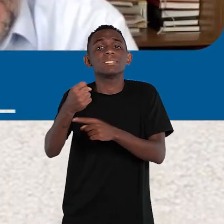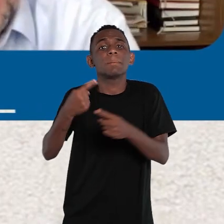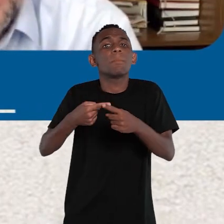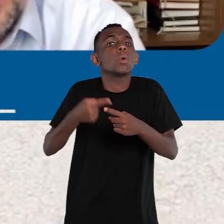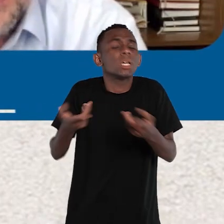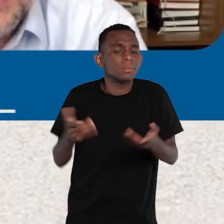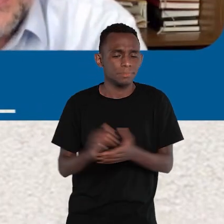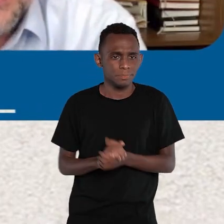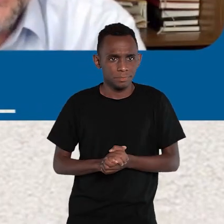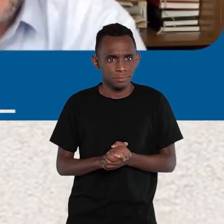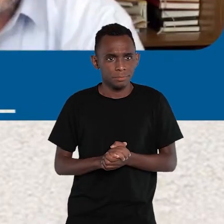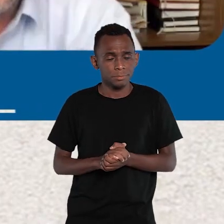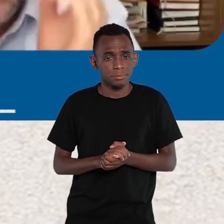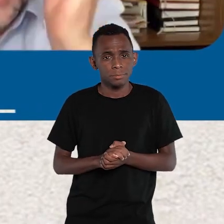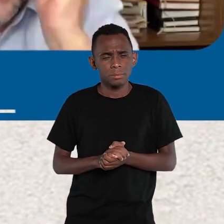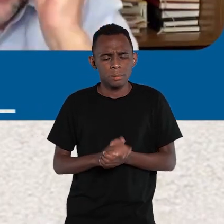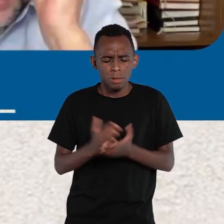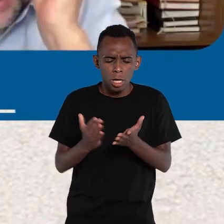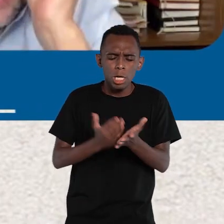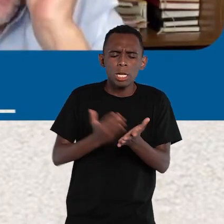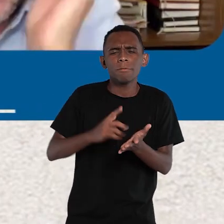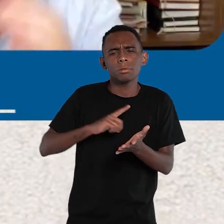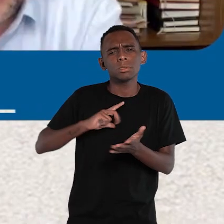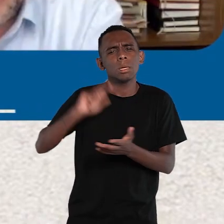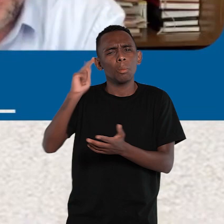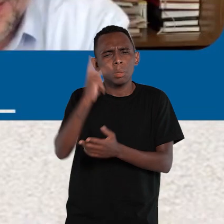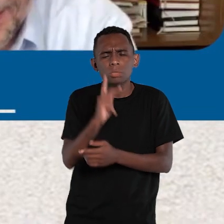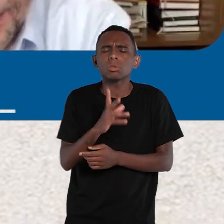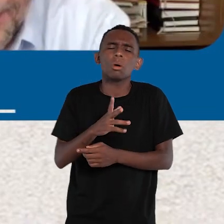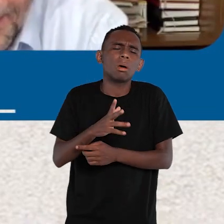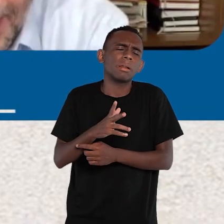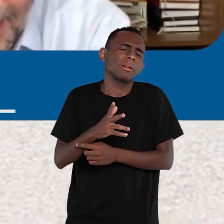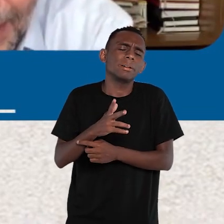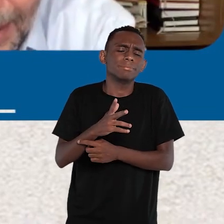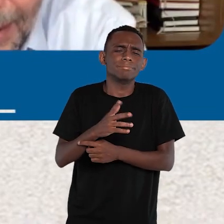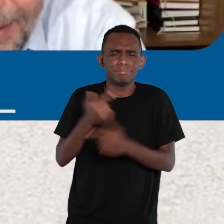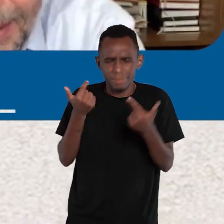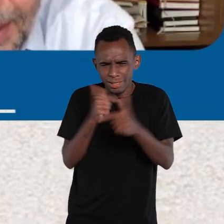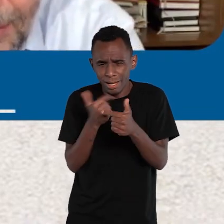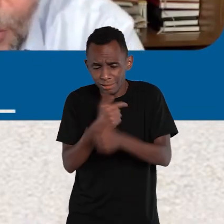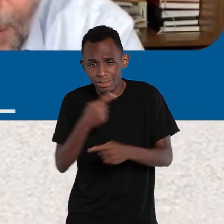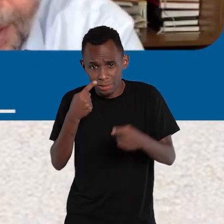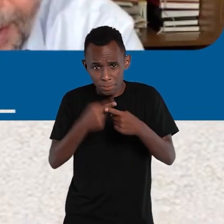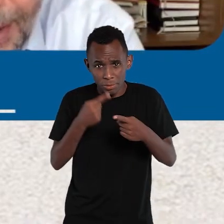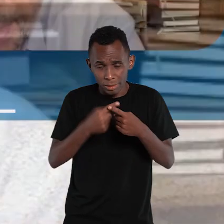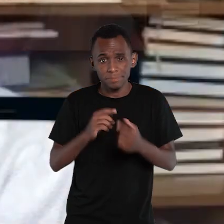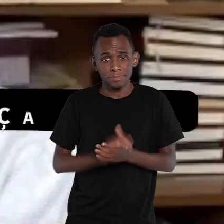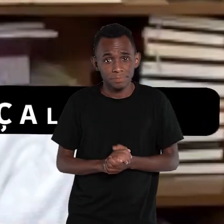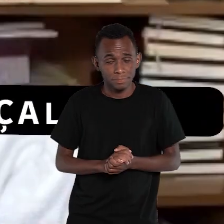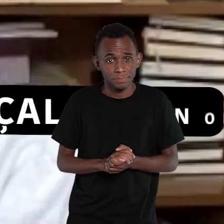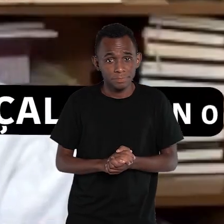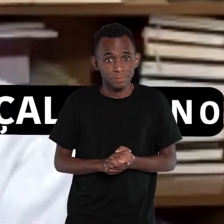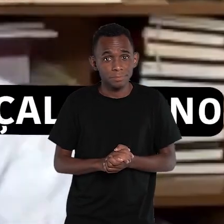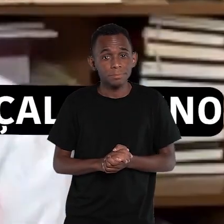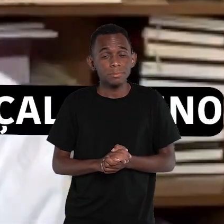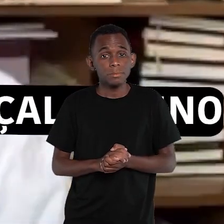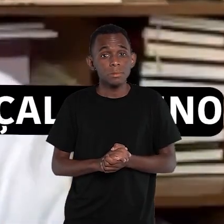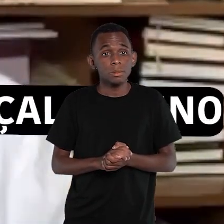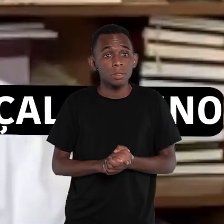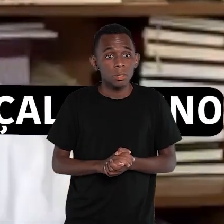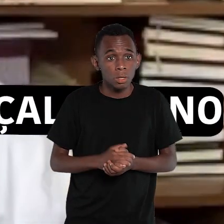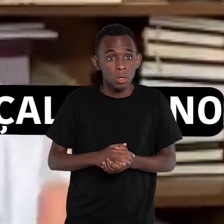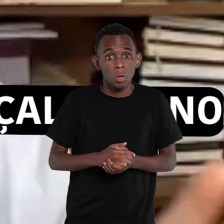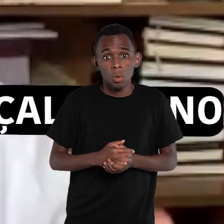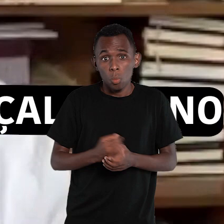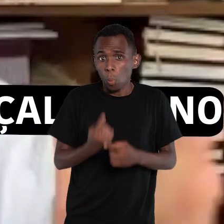livro, ele tem até uma história engraçada, que esse livro ele foi o